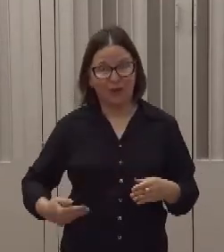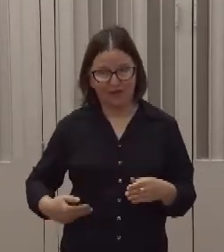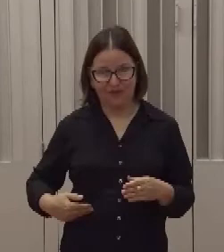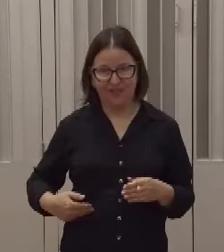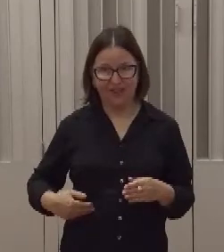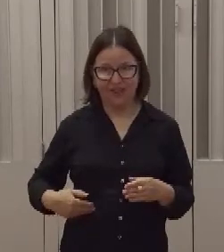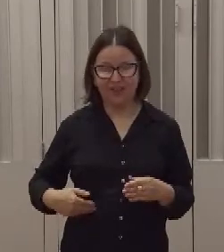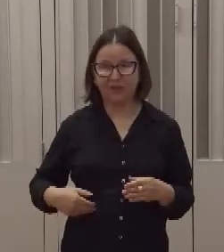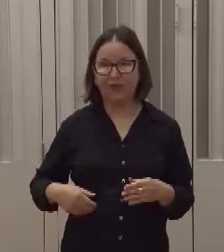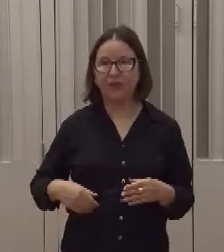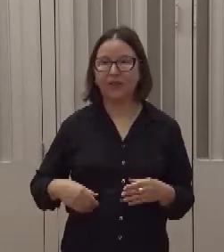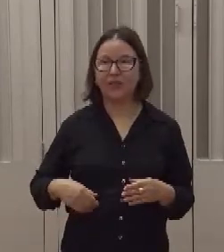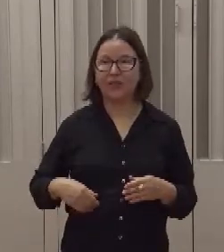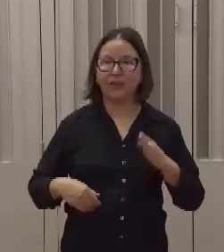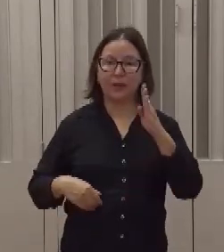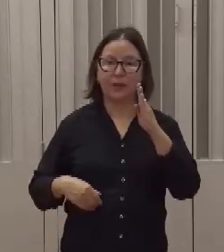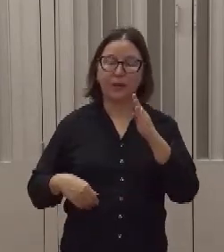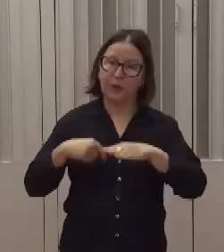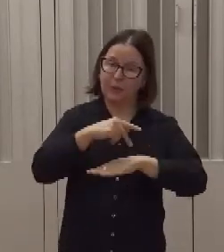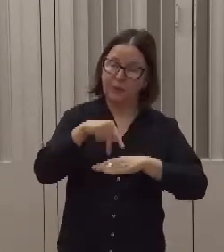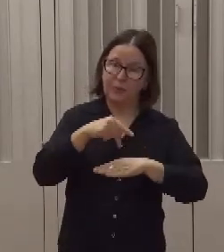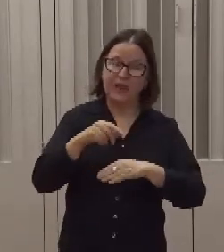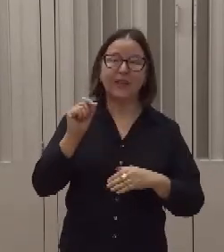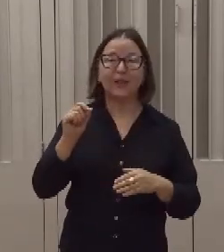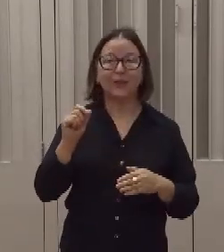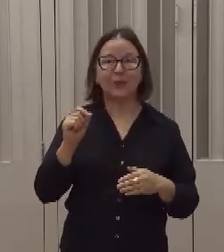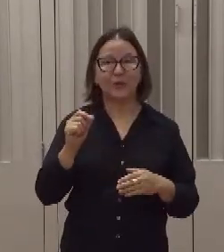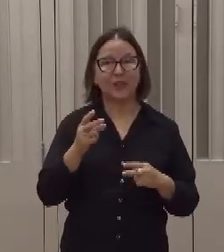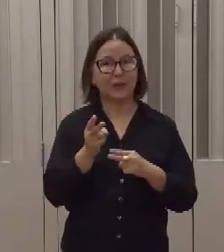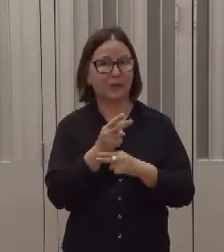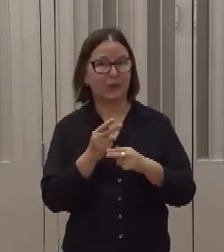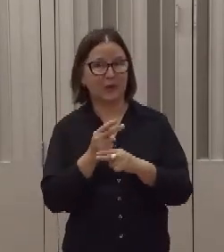Mas quem é o Senhor do Estado é Jesus Cristo.